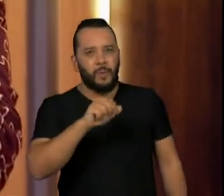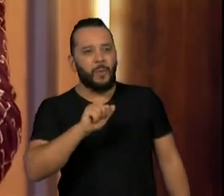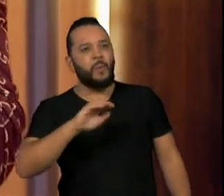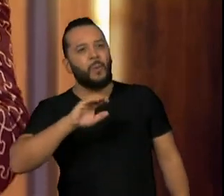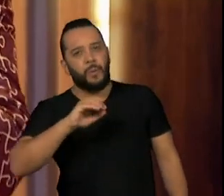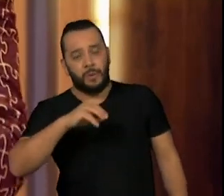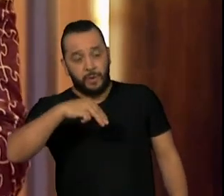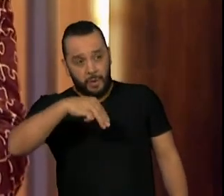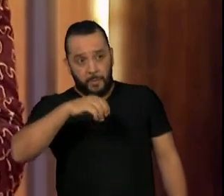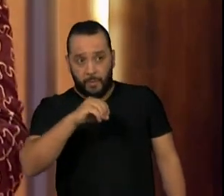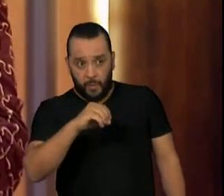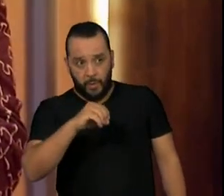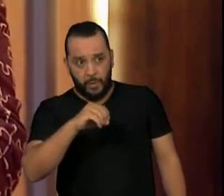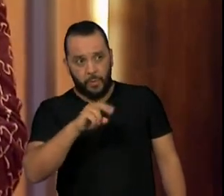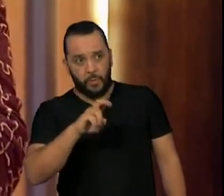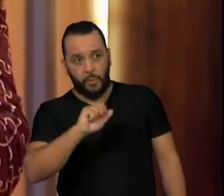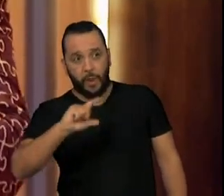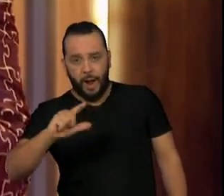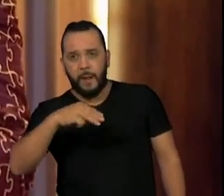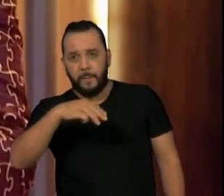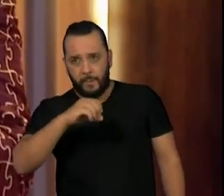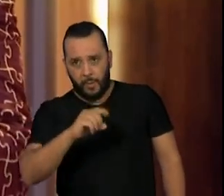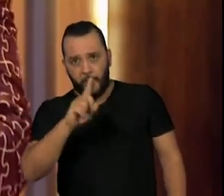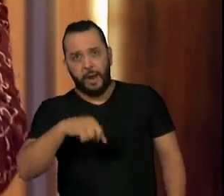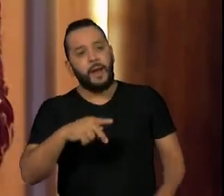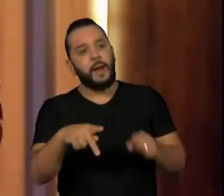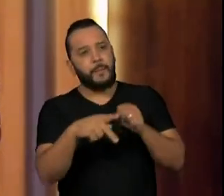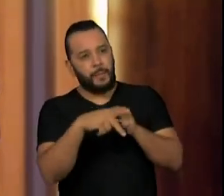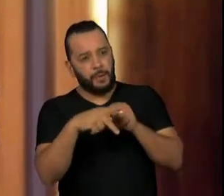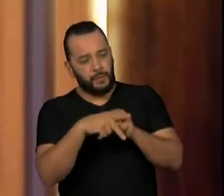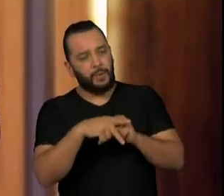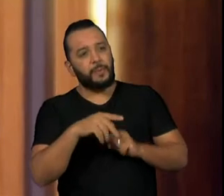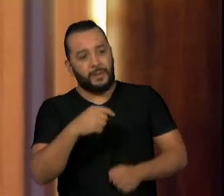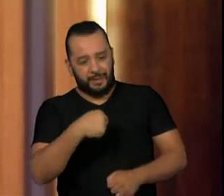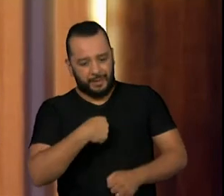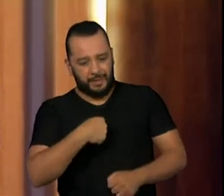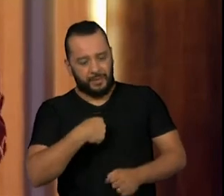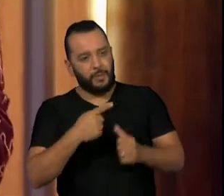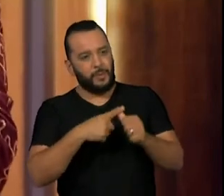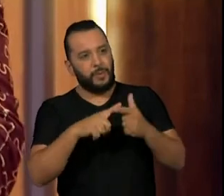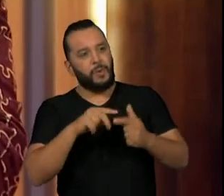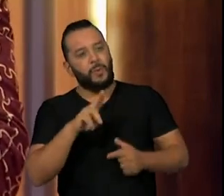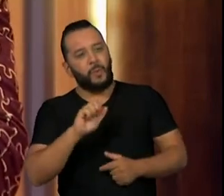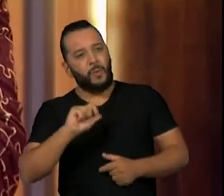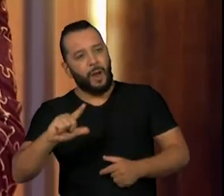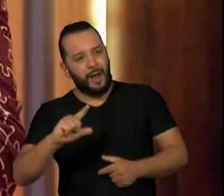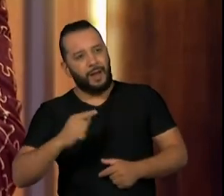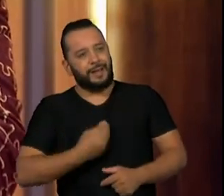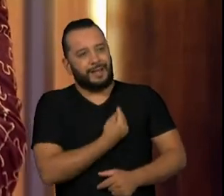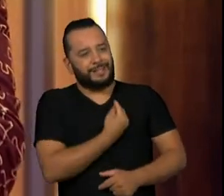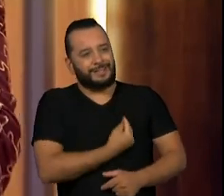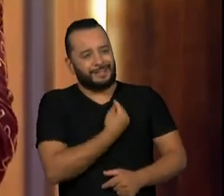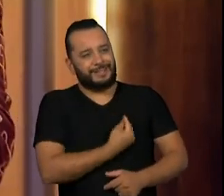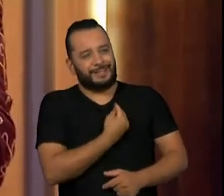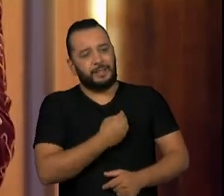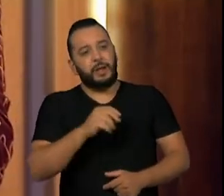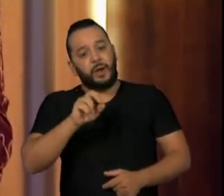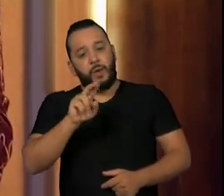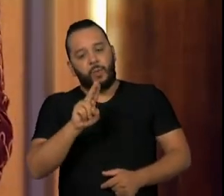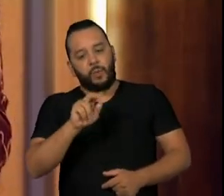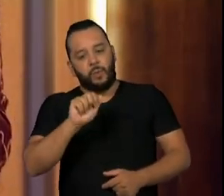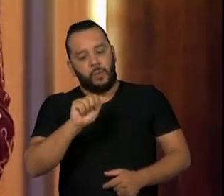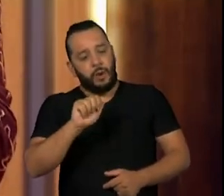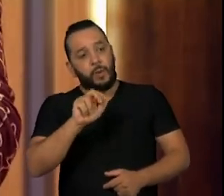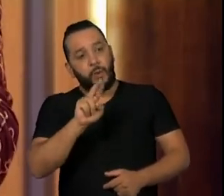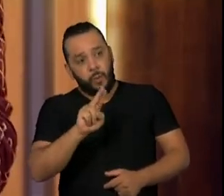O mo é o pronome pessoal de primeira pessoa, eu, e o w-a, uá, é eu existo. Então,